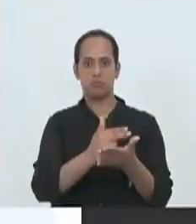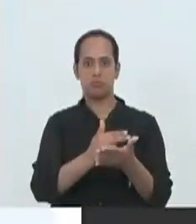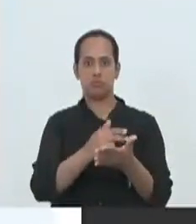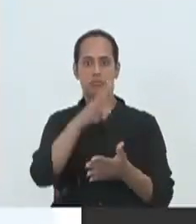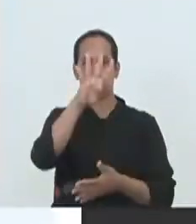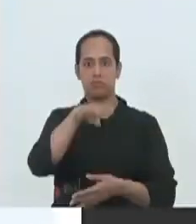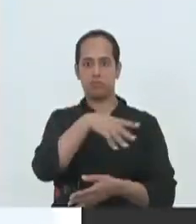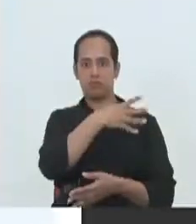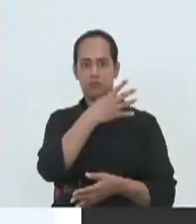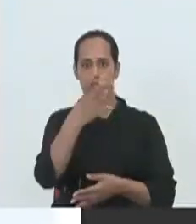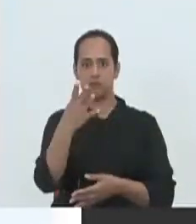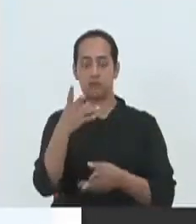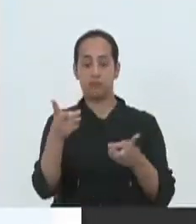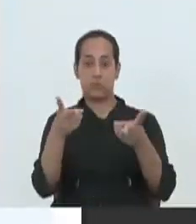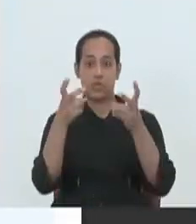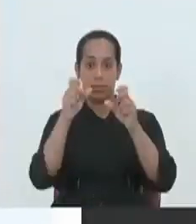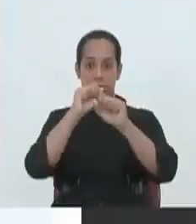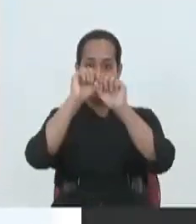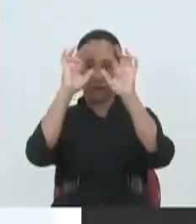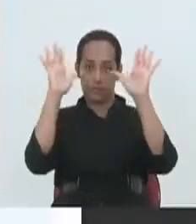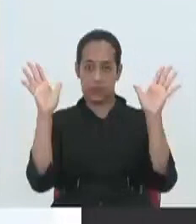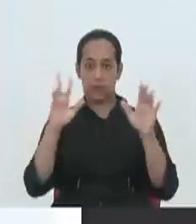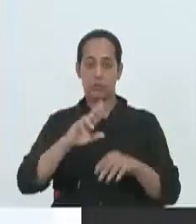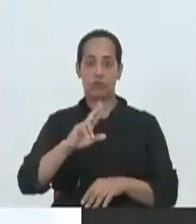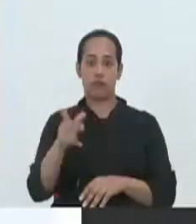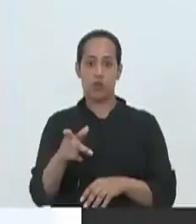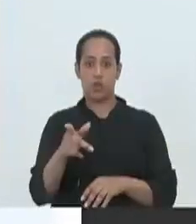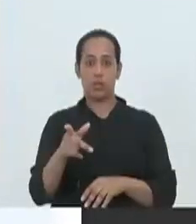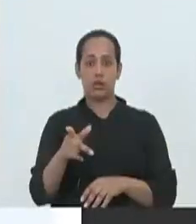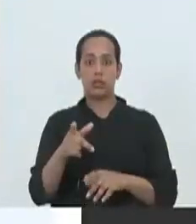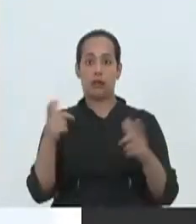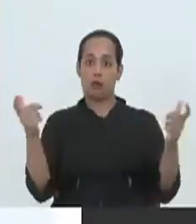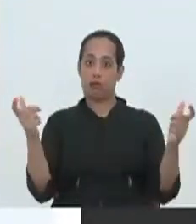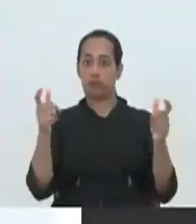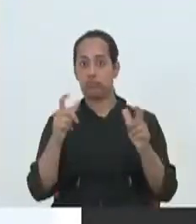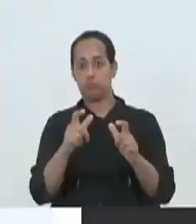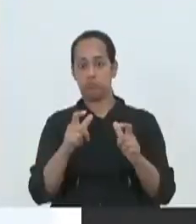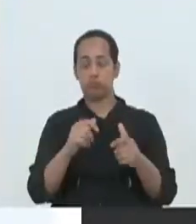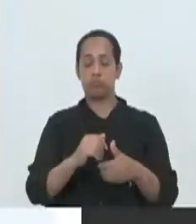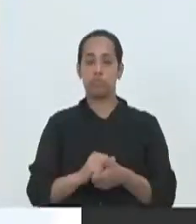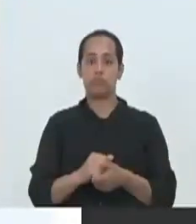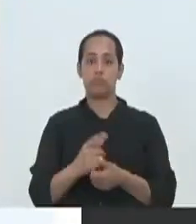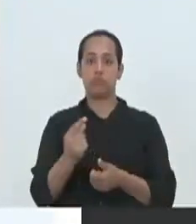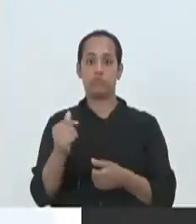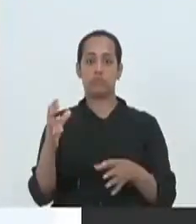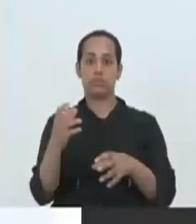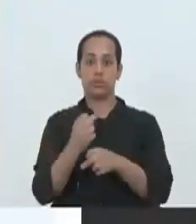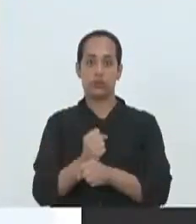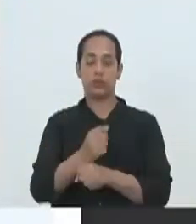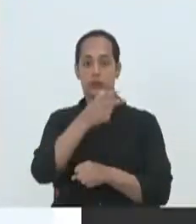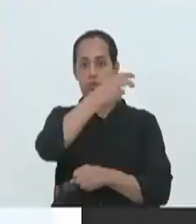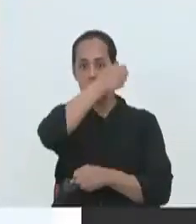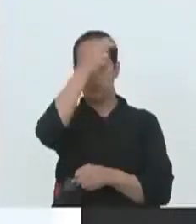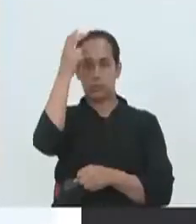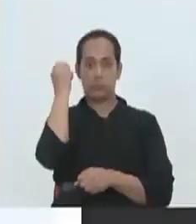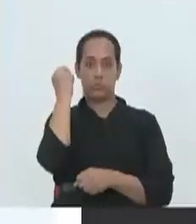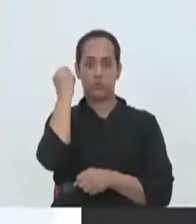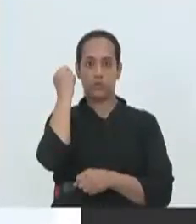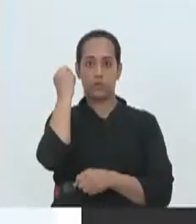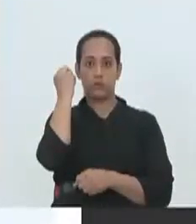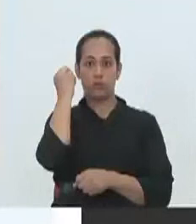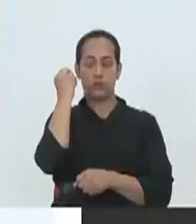e fica bastante Claro a diferença de dimensão quando a gente fala em que o orçamento da prefeitura tá em grande